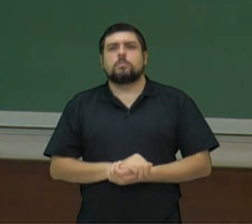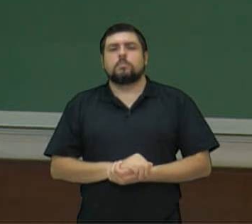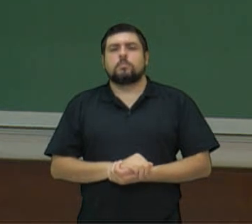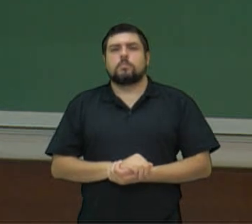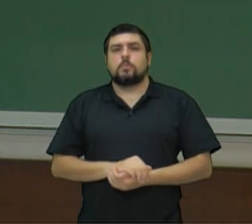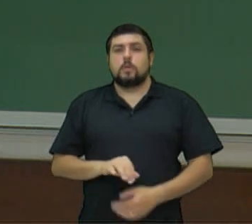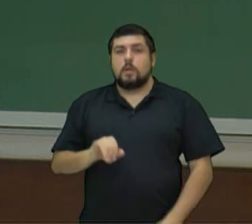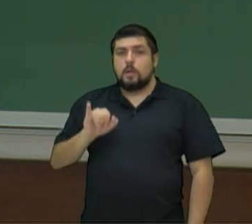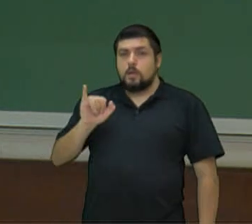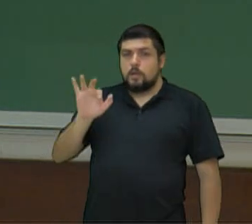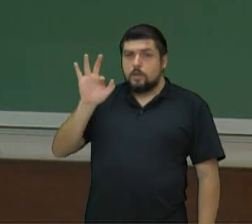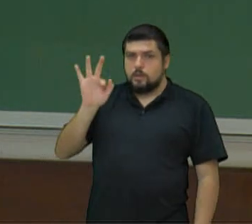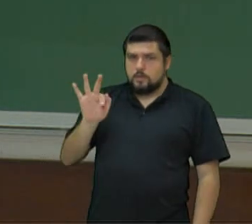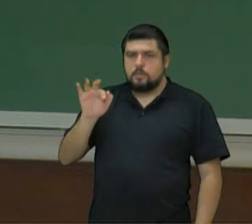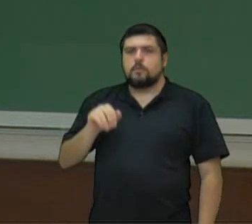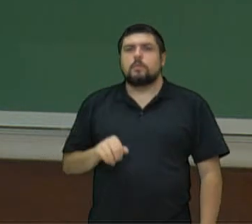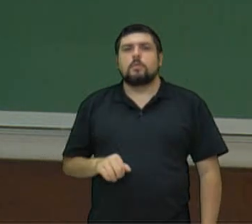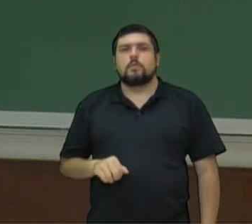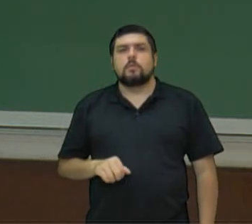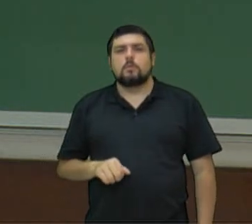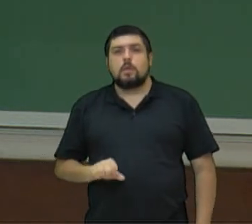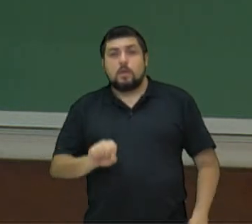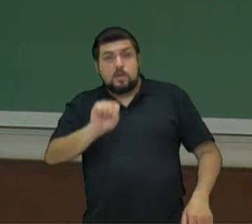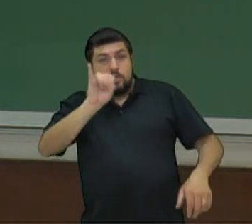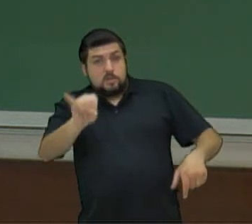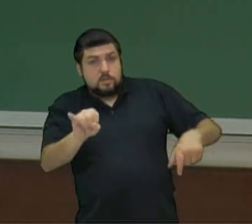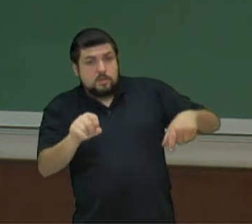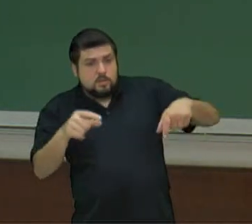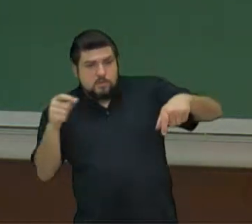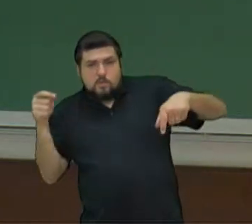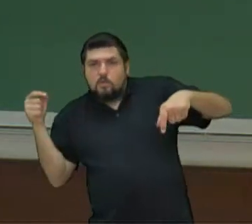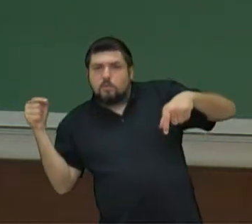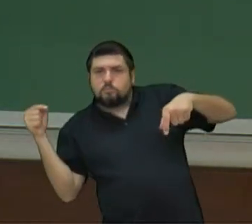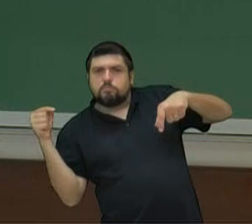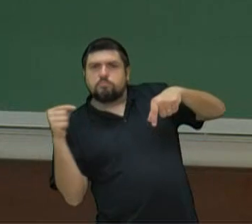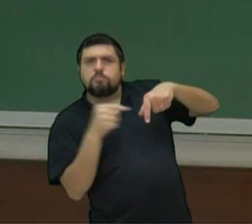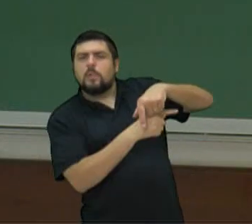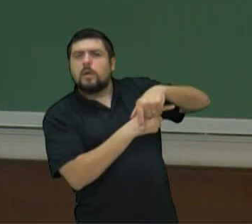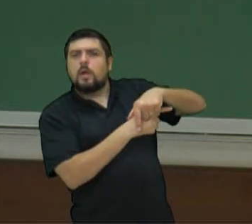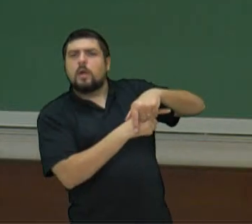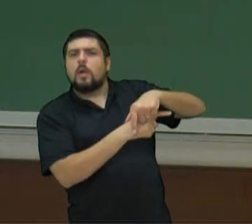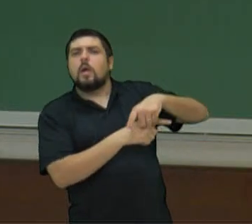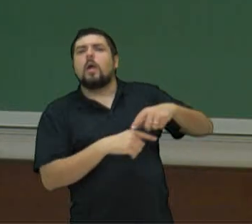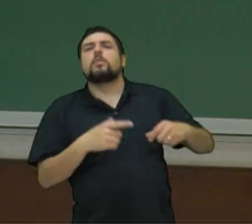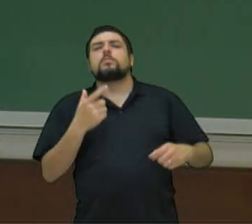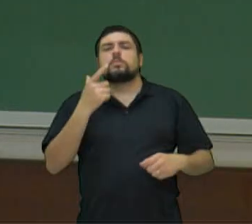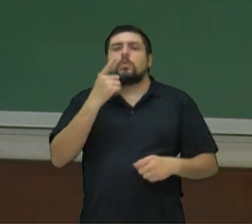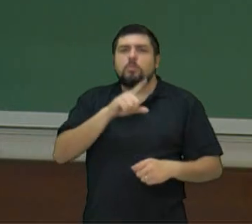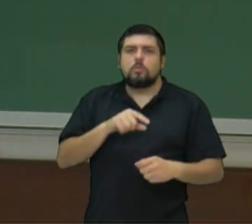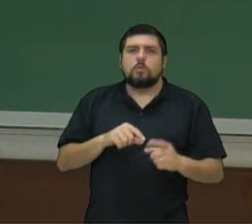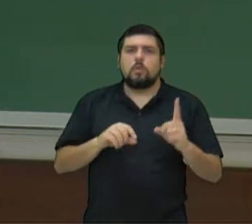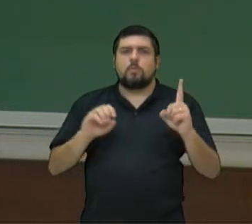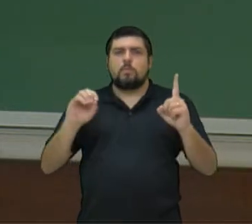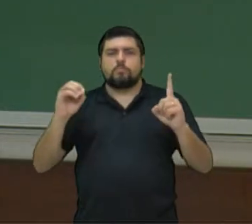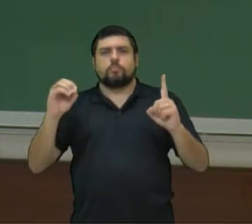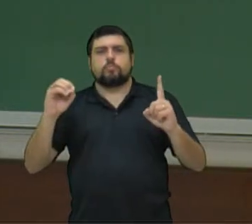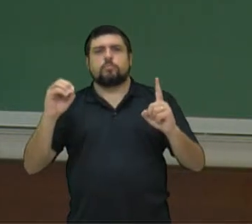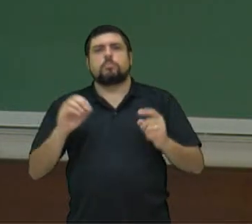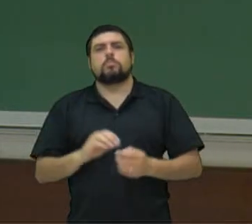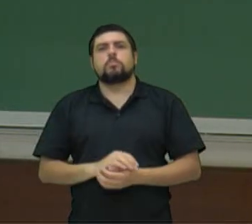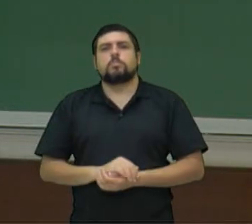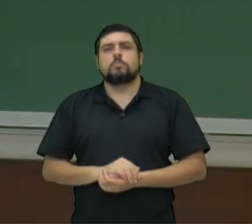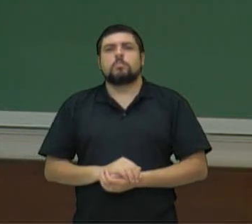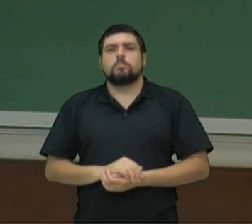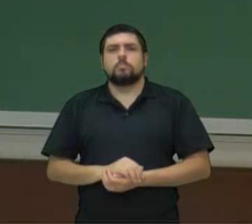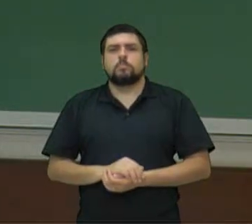condição, se o time coloca a bola dentro do gol, eles marcam um ponto. A segunda parte